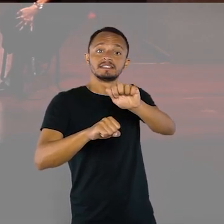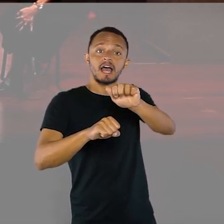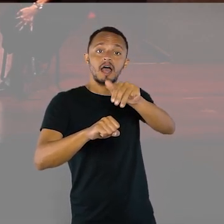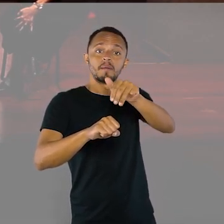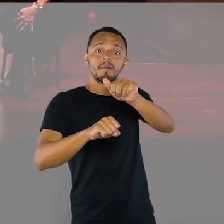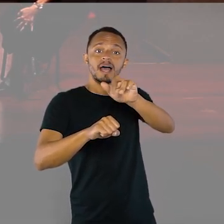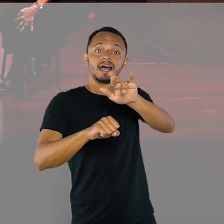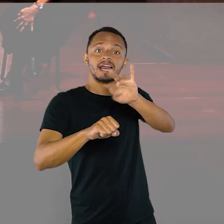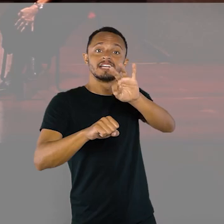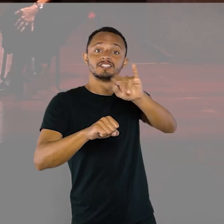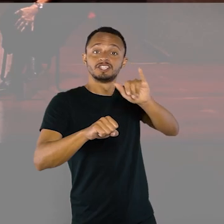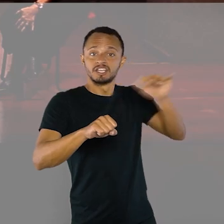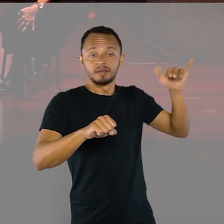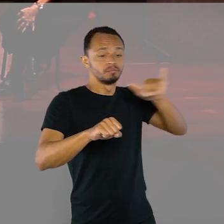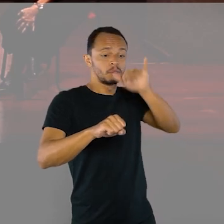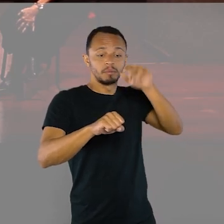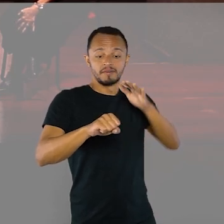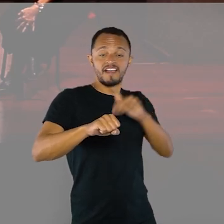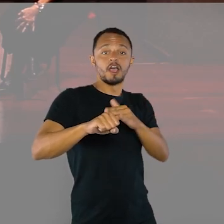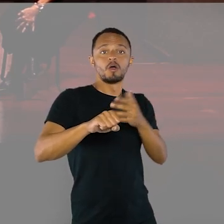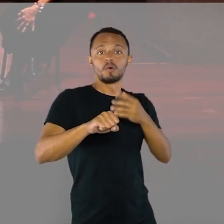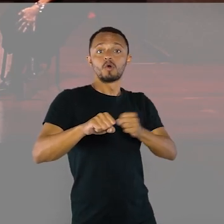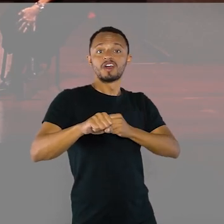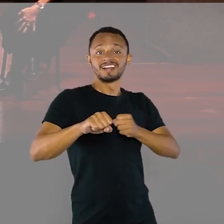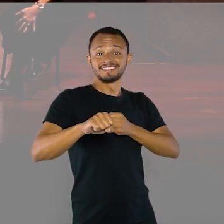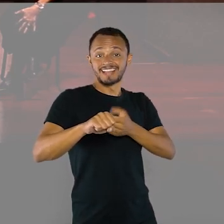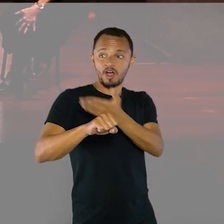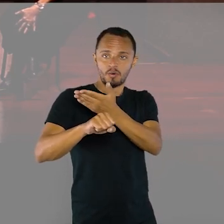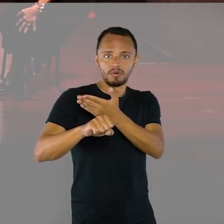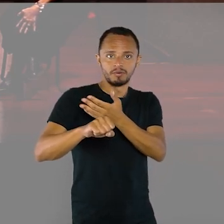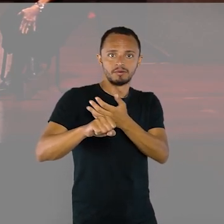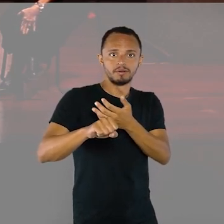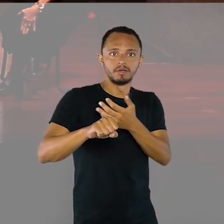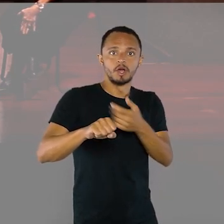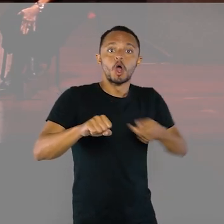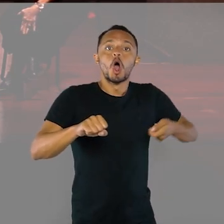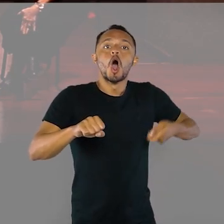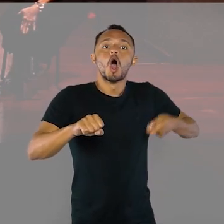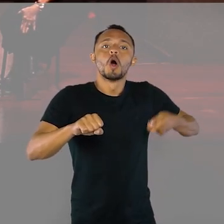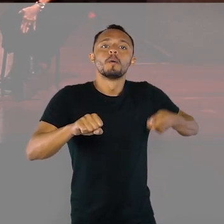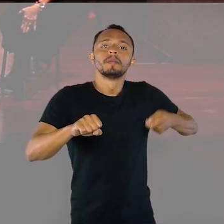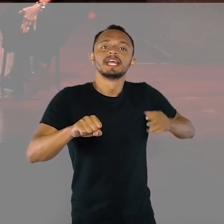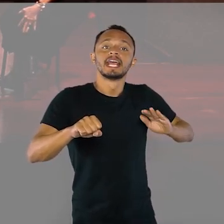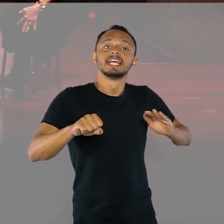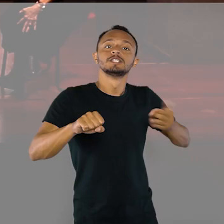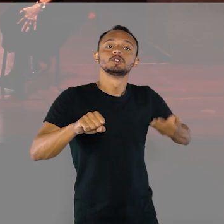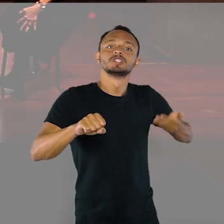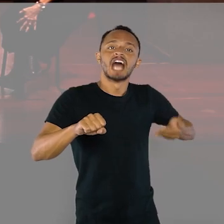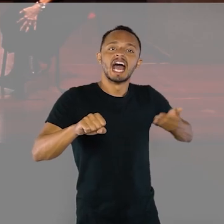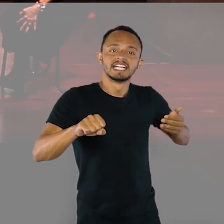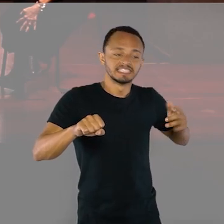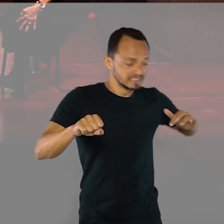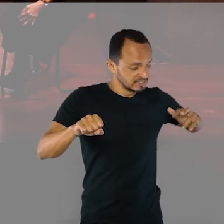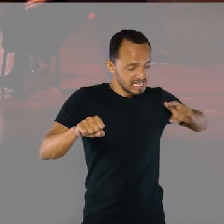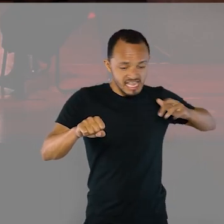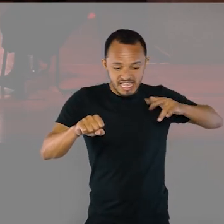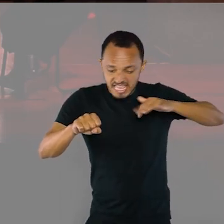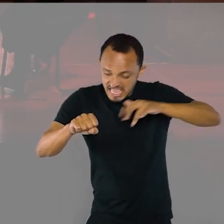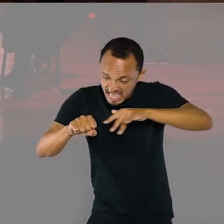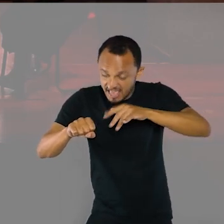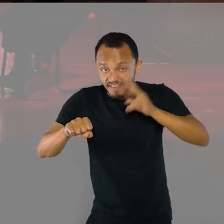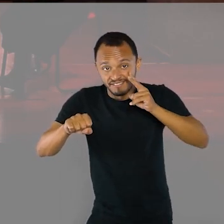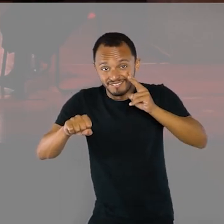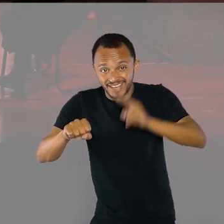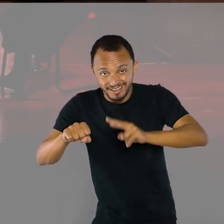Itamaraty. Você obriga os pobres dos estudantes da escola pública a visitar. Assim